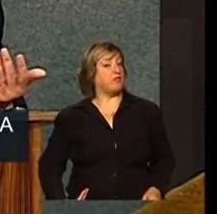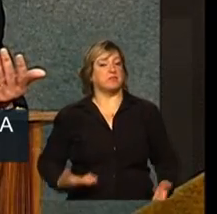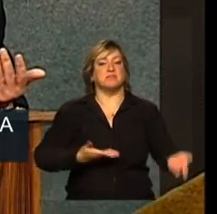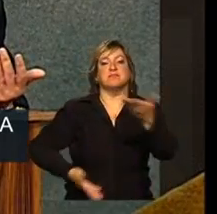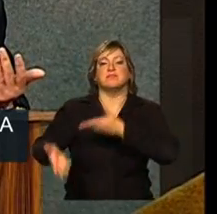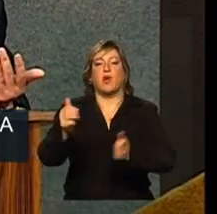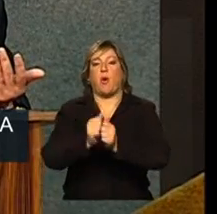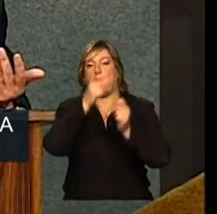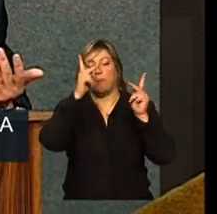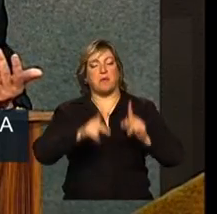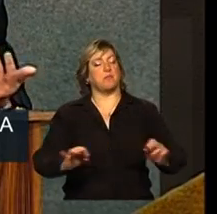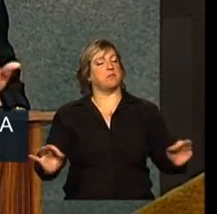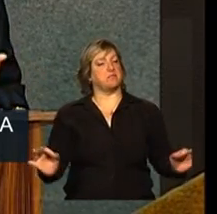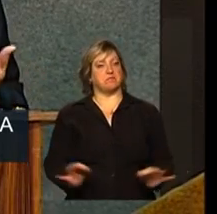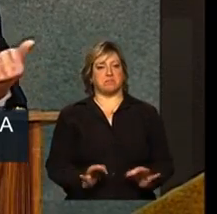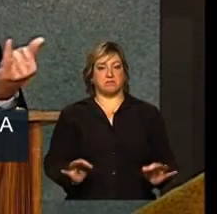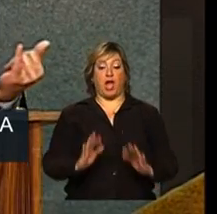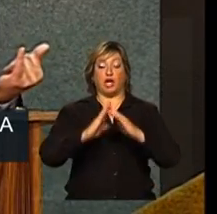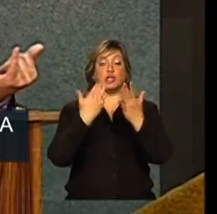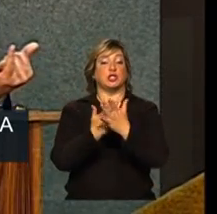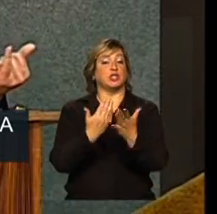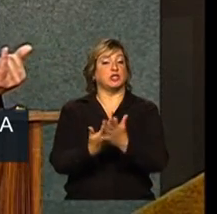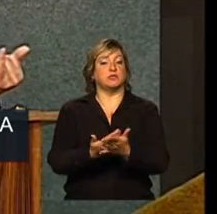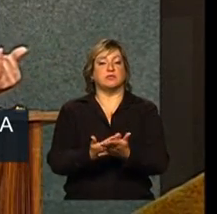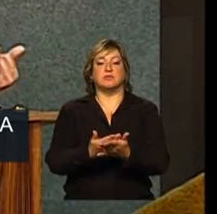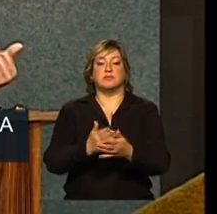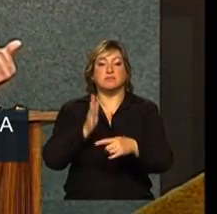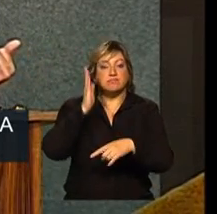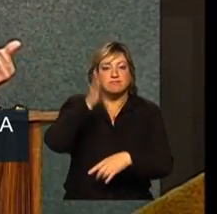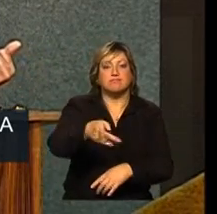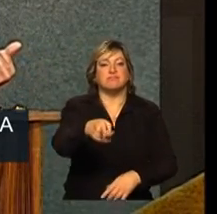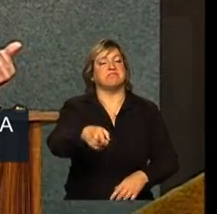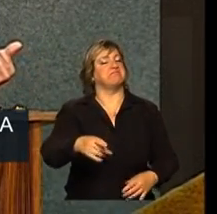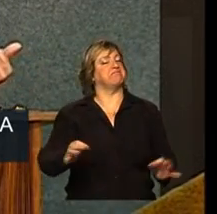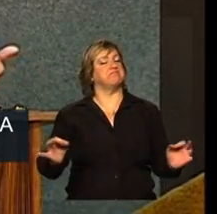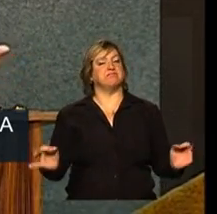com eles, a escola não se dirigia a eles,